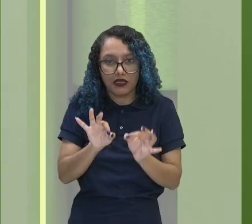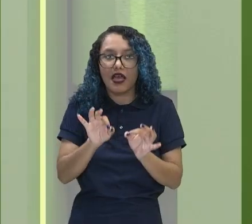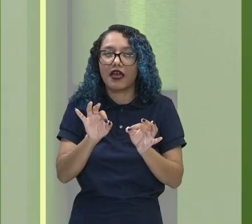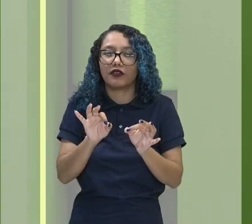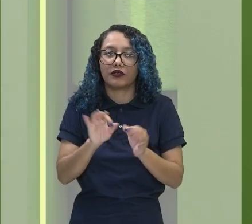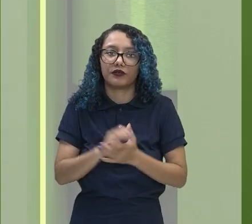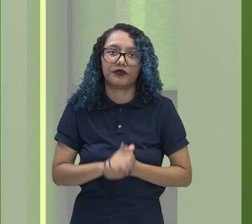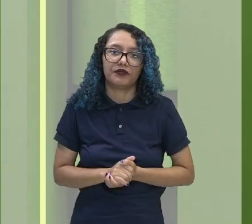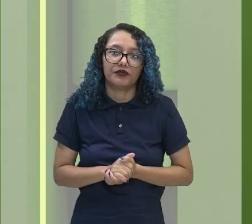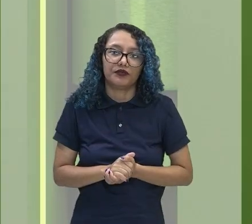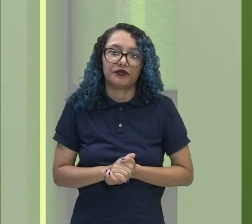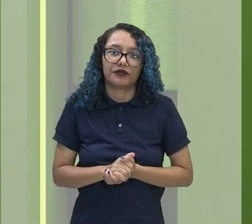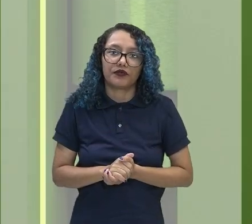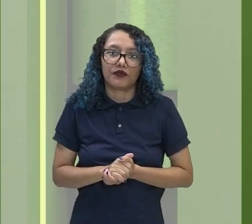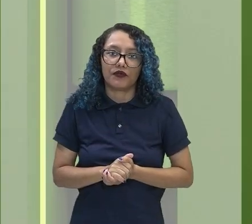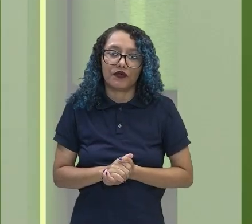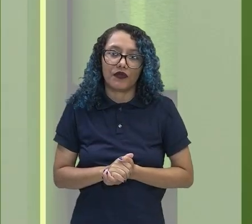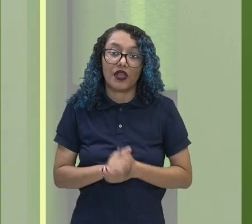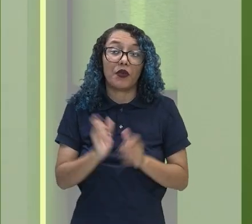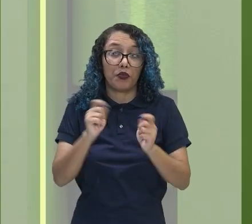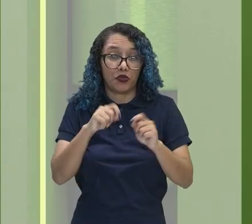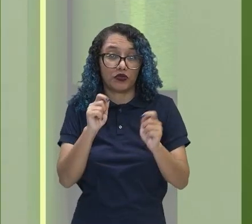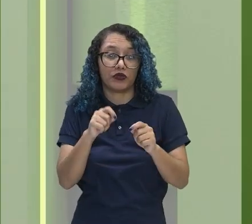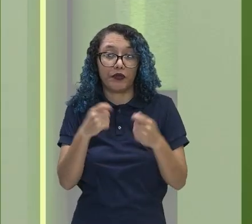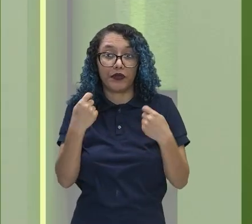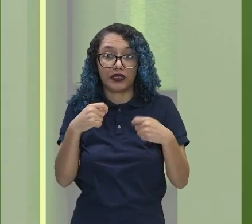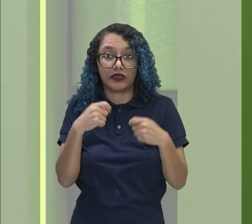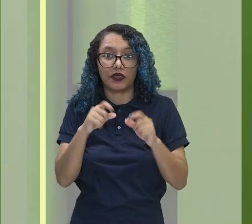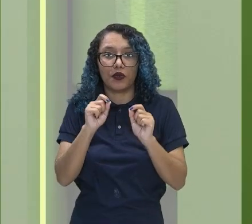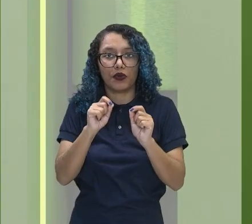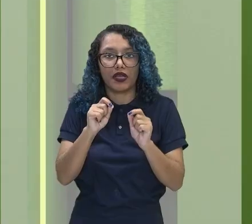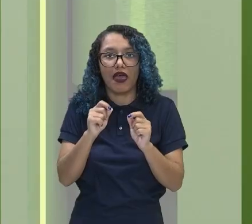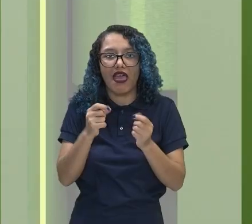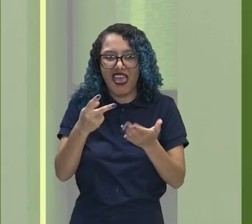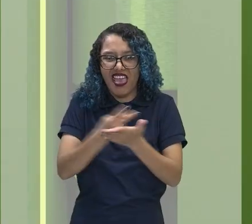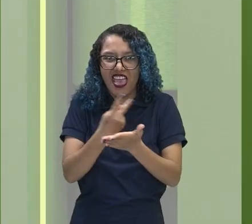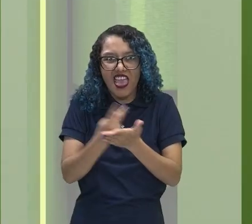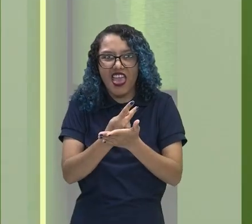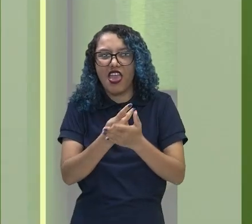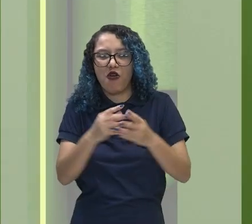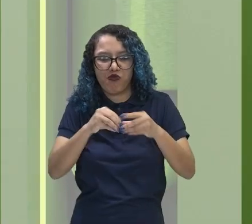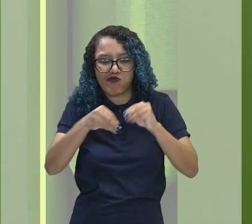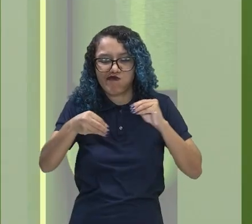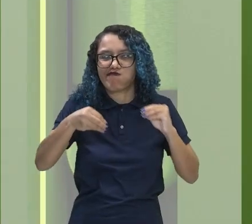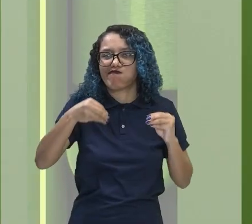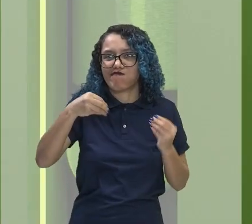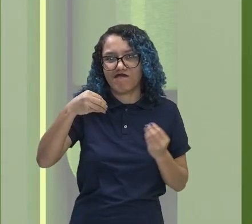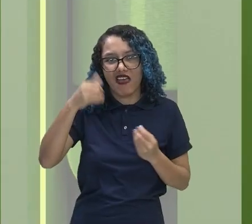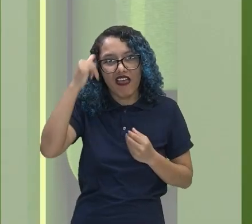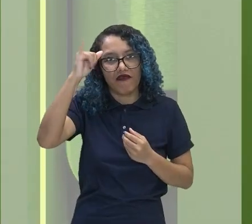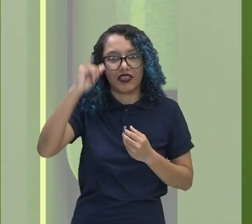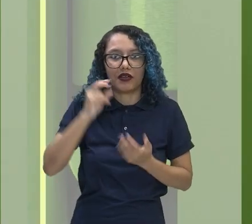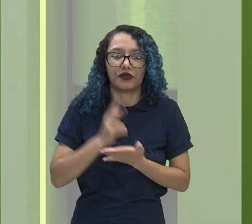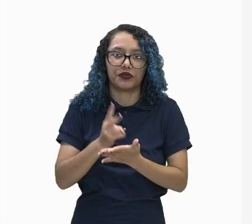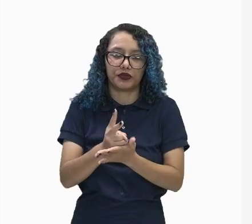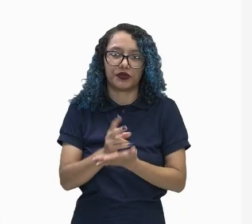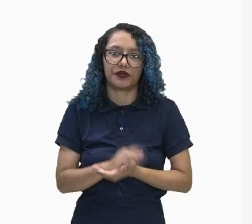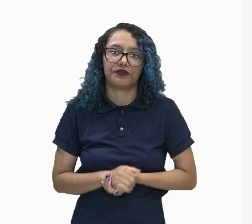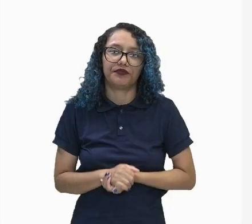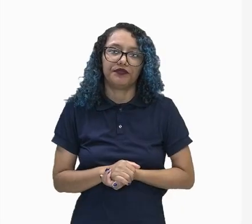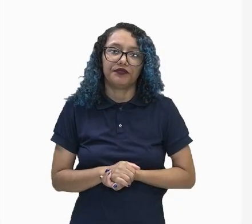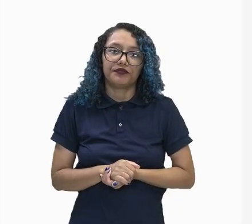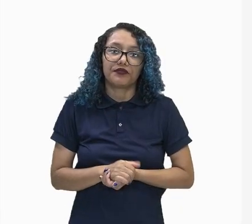conseguir, então, manipular da forma correta sem rompê-la, né? Bom, a gente vai avançar aí para falar ainda